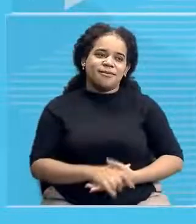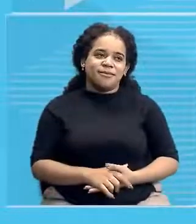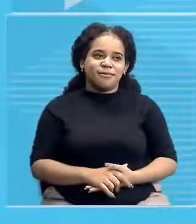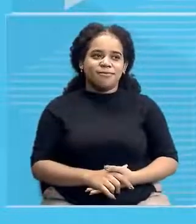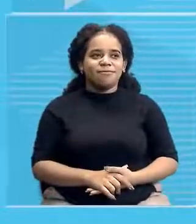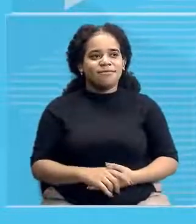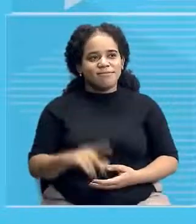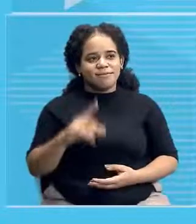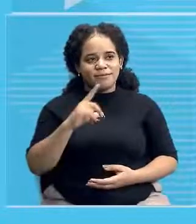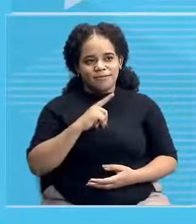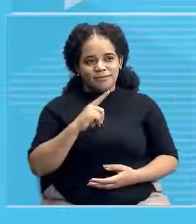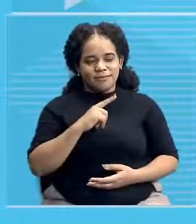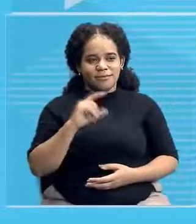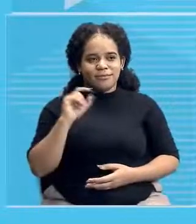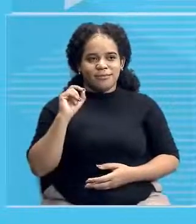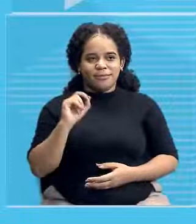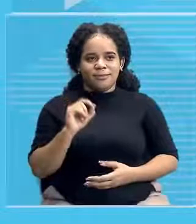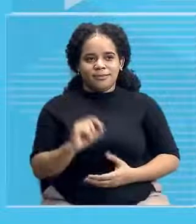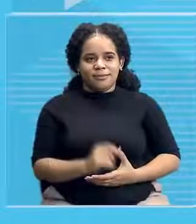recebe